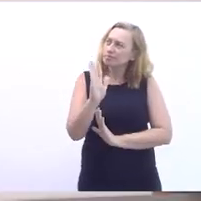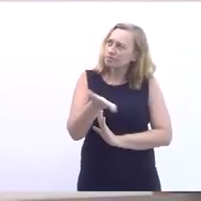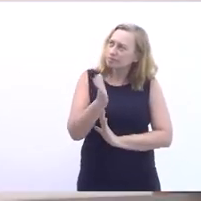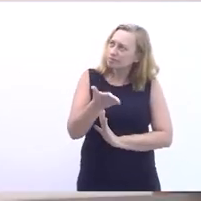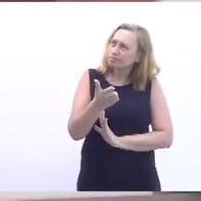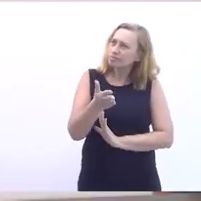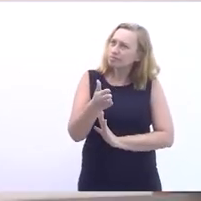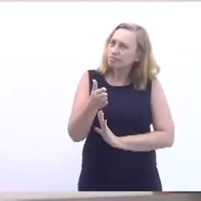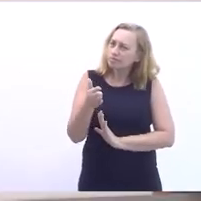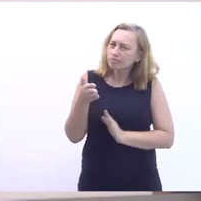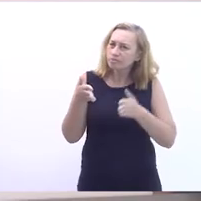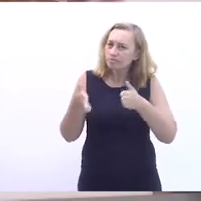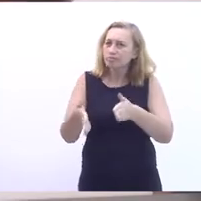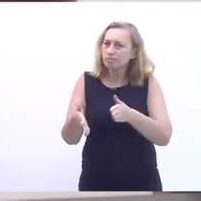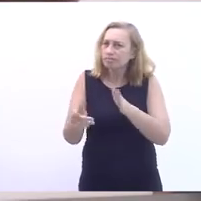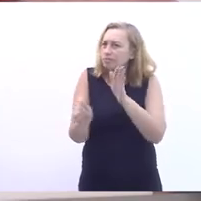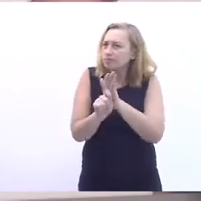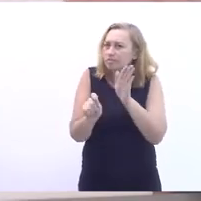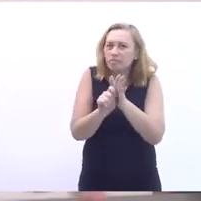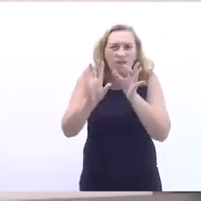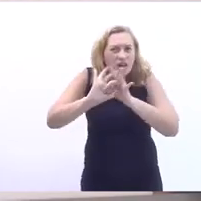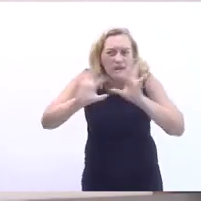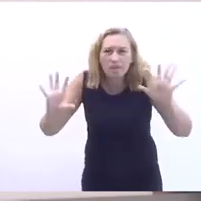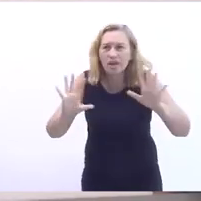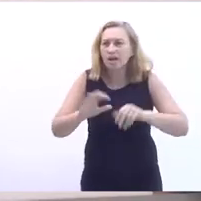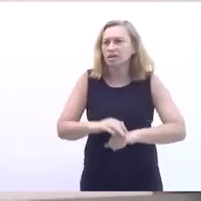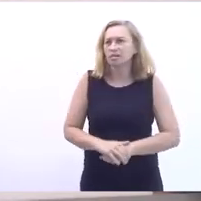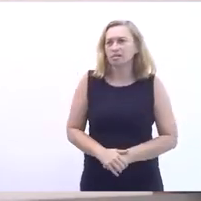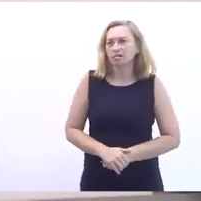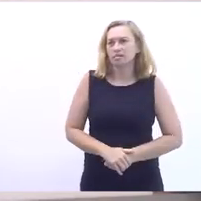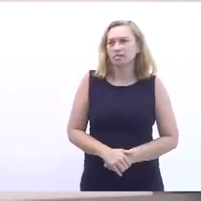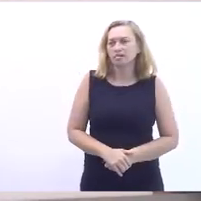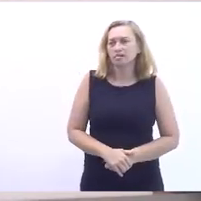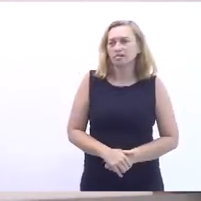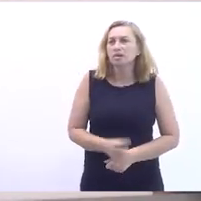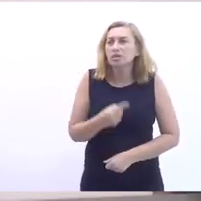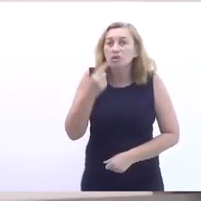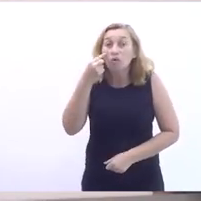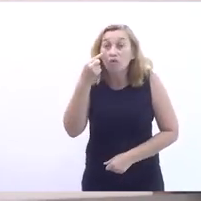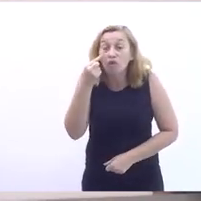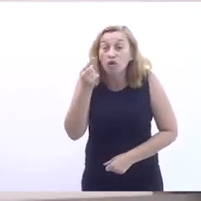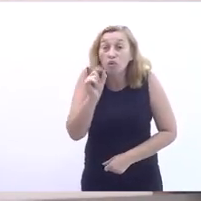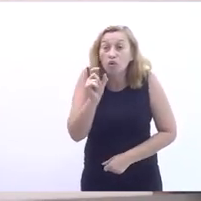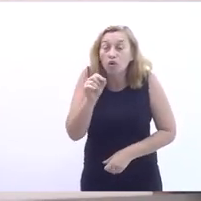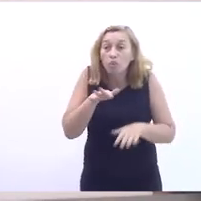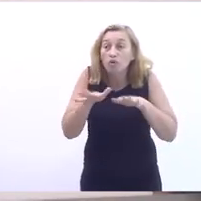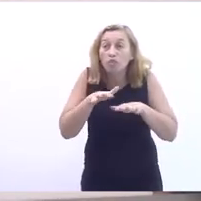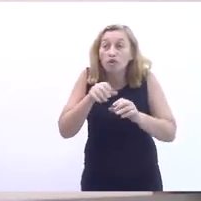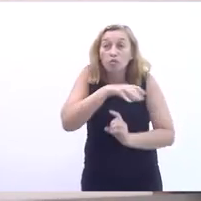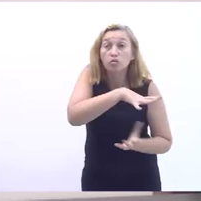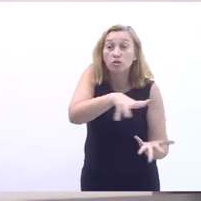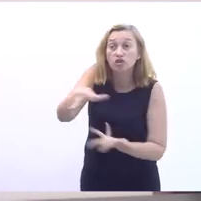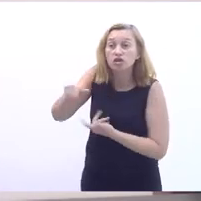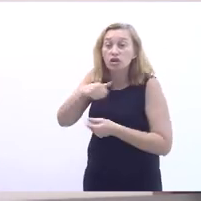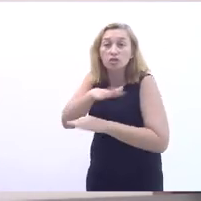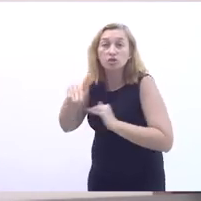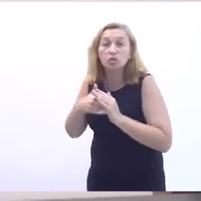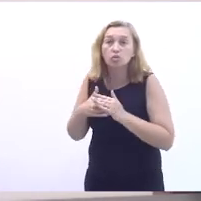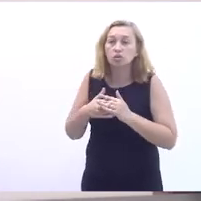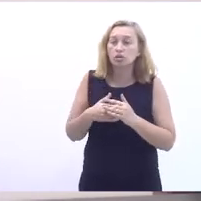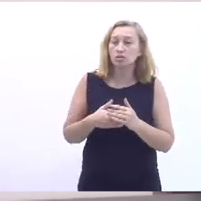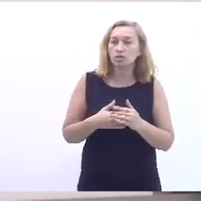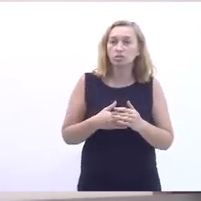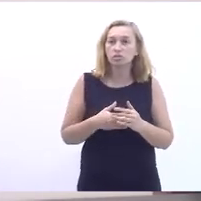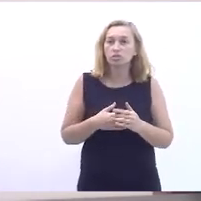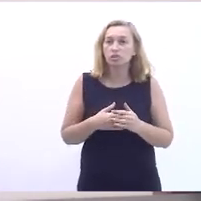ponto Pacífico A maconha já era para ter sido liberado é muito tempo nós estamos vendo o movimento mundial em todas as